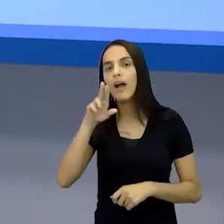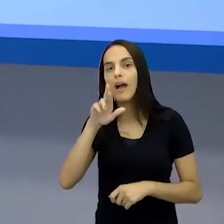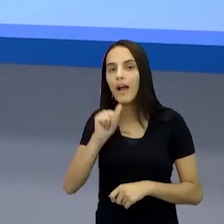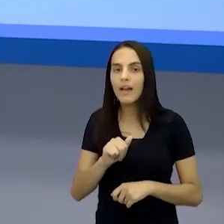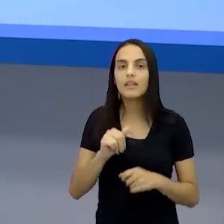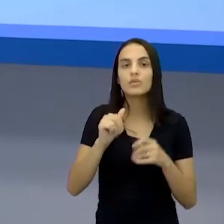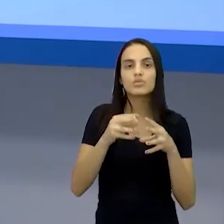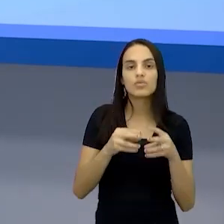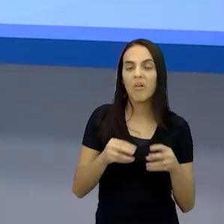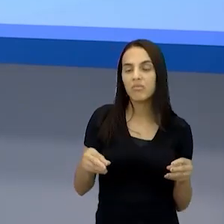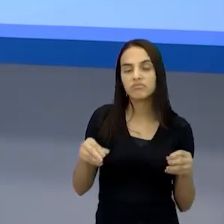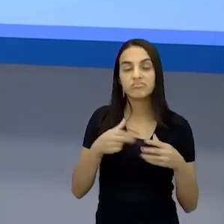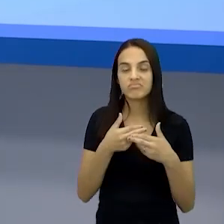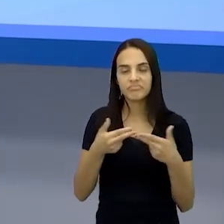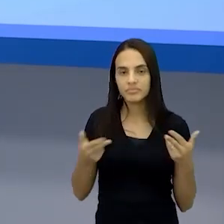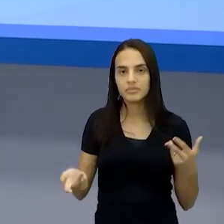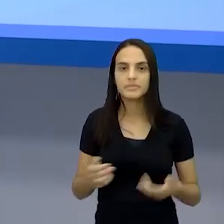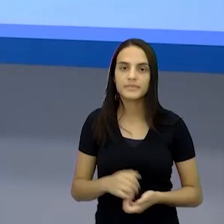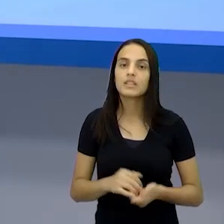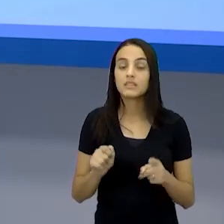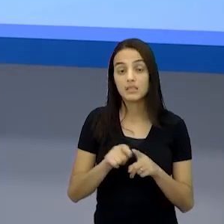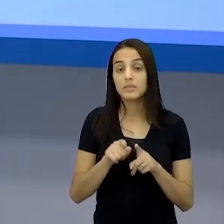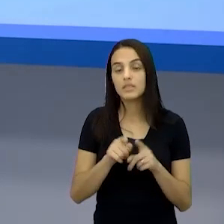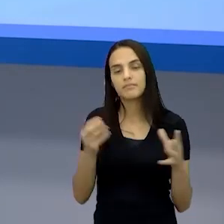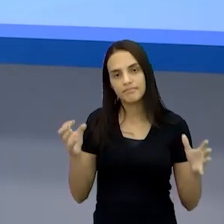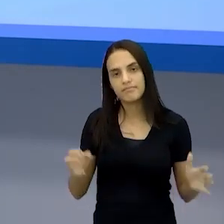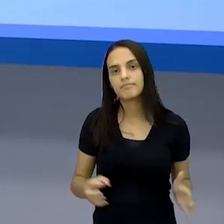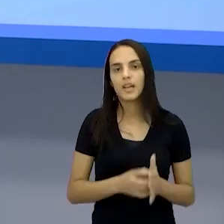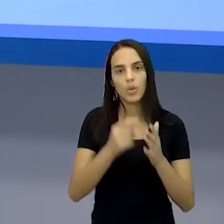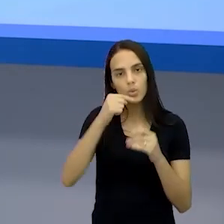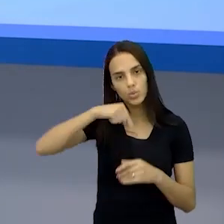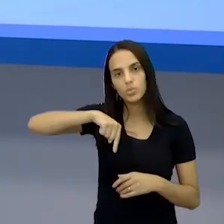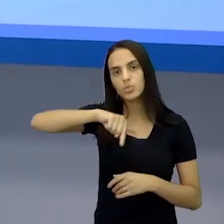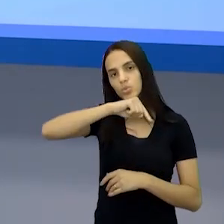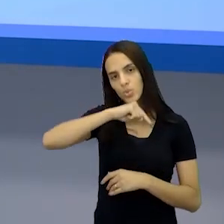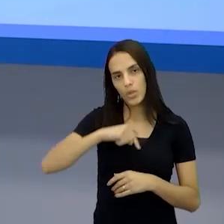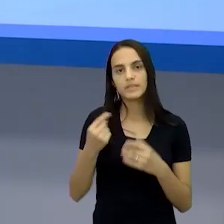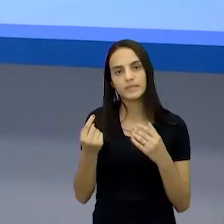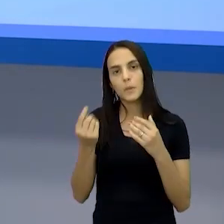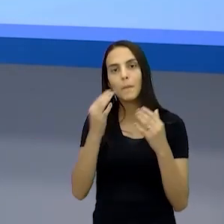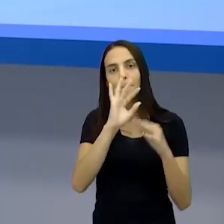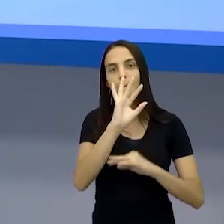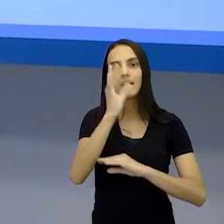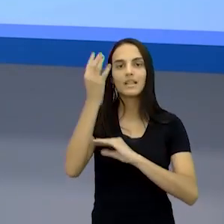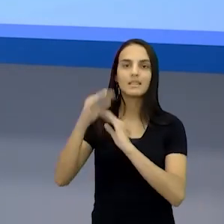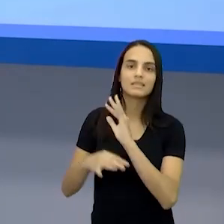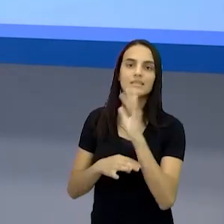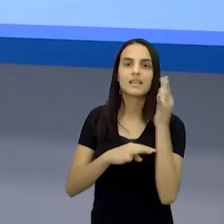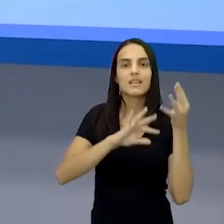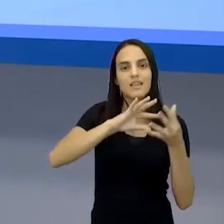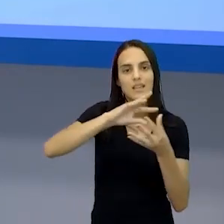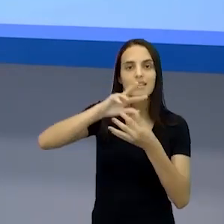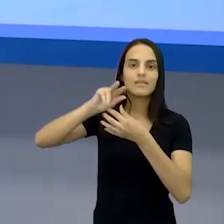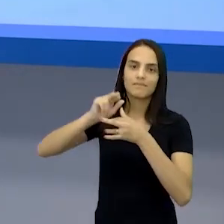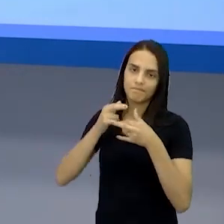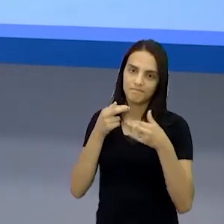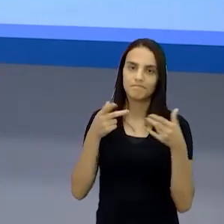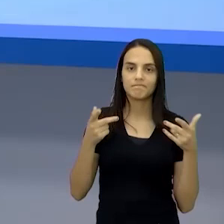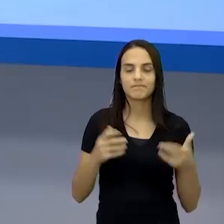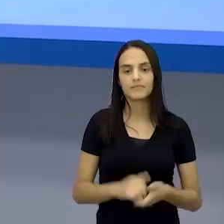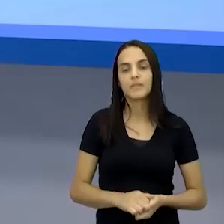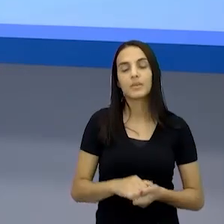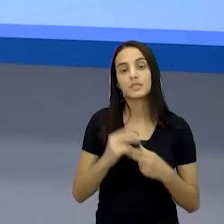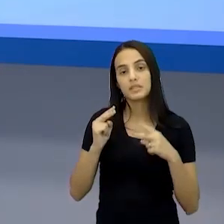e, consequentemente, vai também afetar o nosso meio ambiente. Né? Então, sempre retratando, né, e